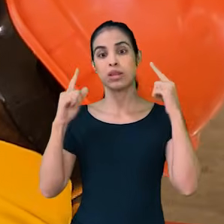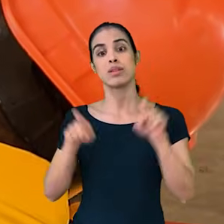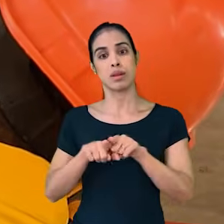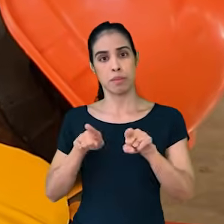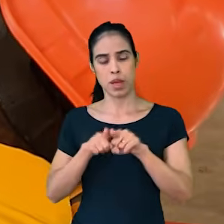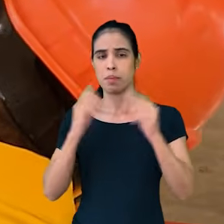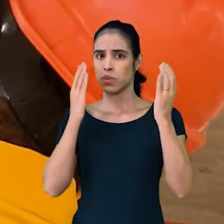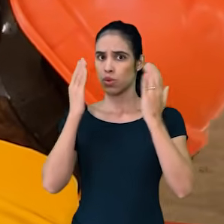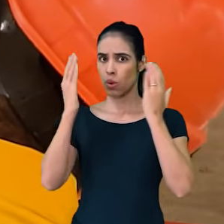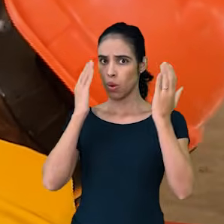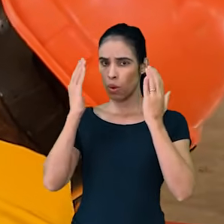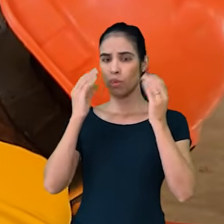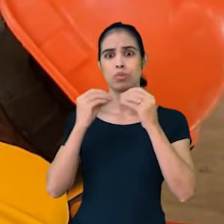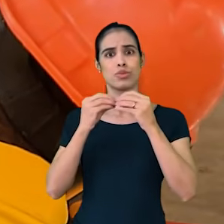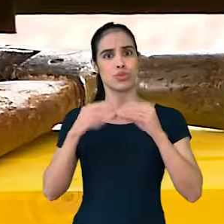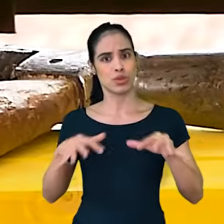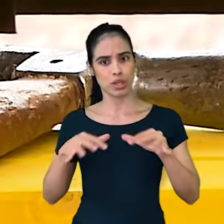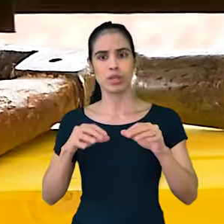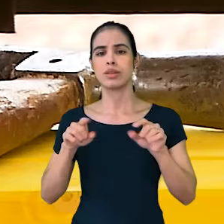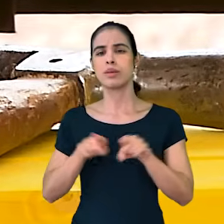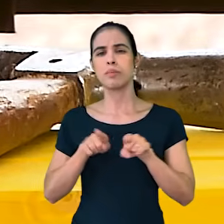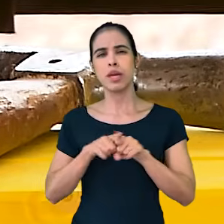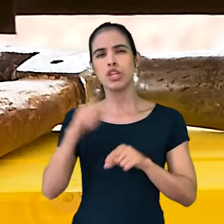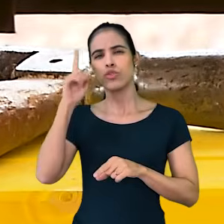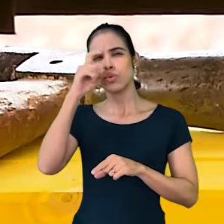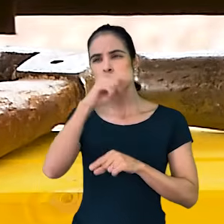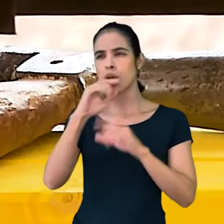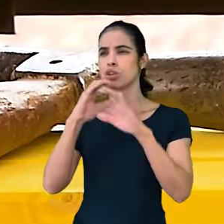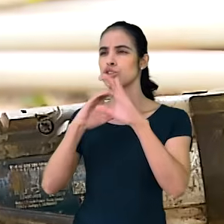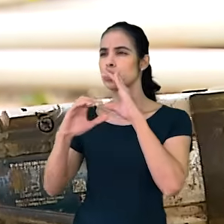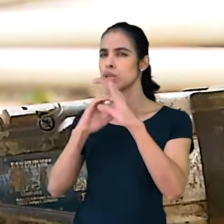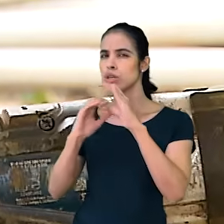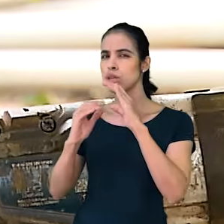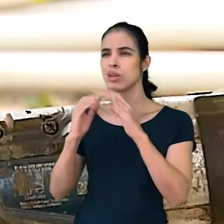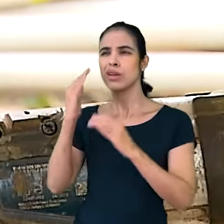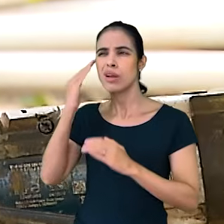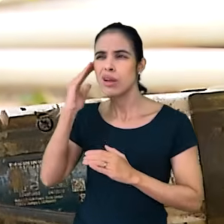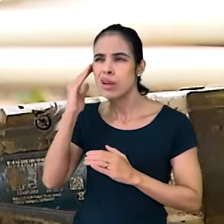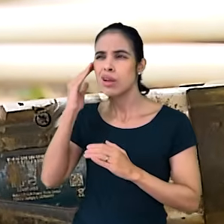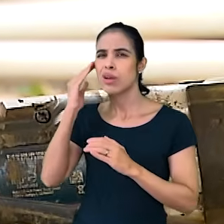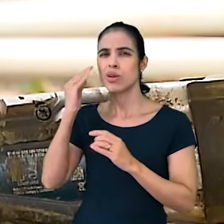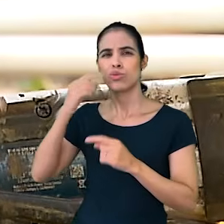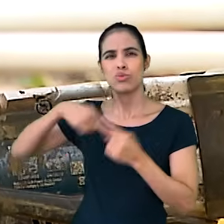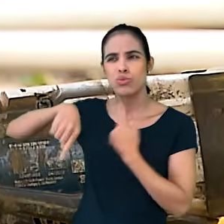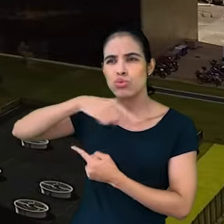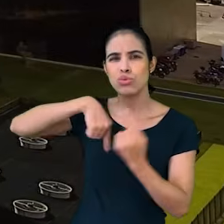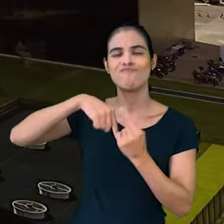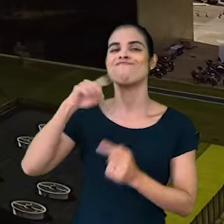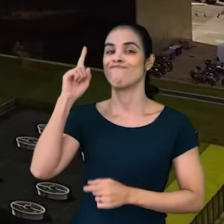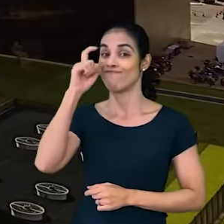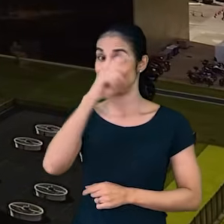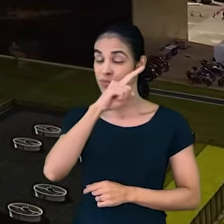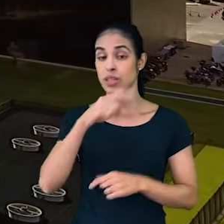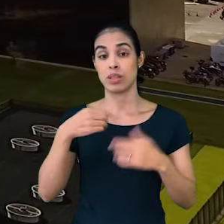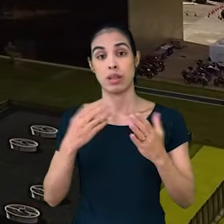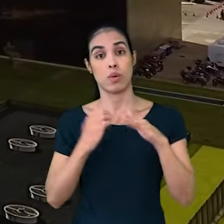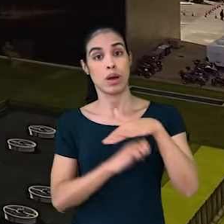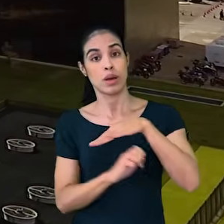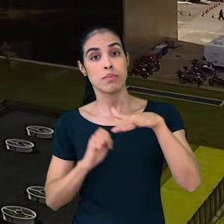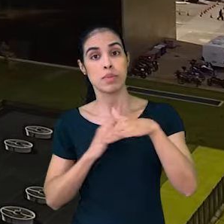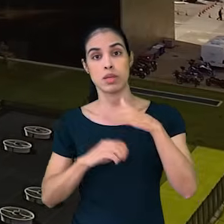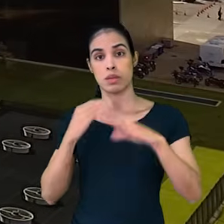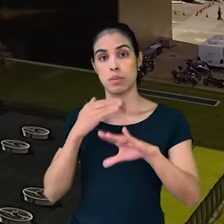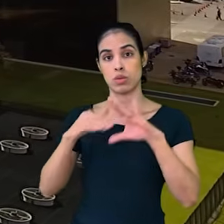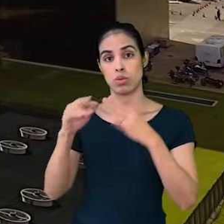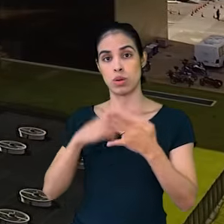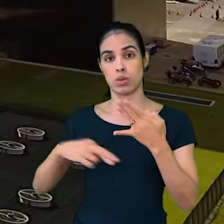distúrbios metabólicos e psicológicos, além de dificuldade de comunicação oral e de convívio social. A empresa, então, entrou com